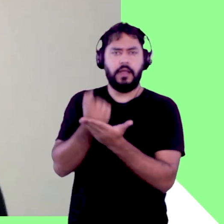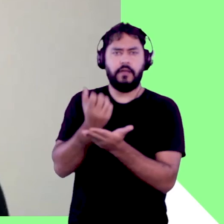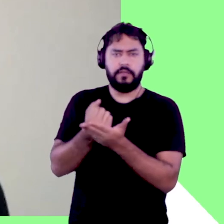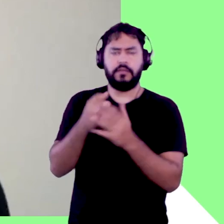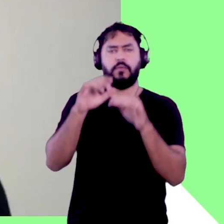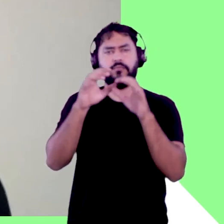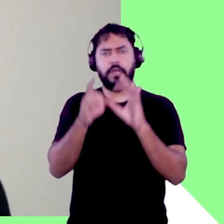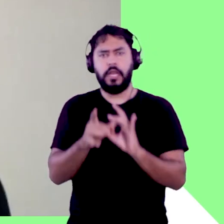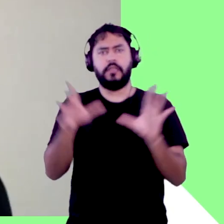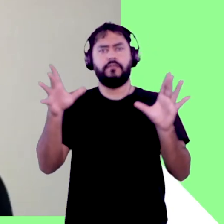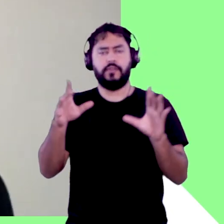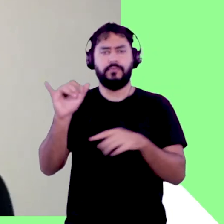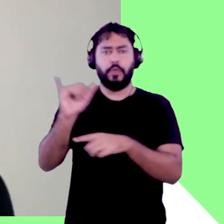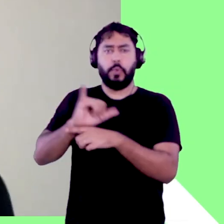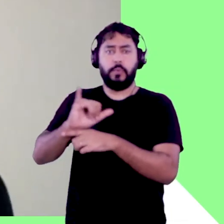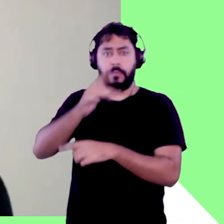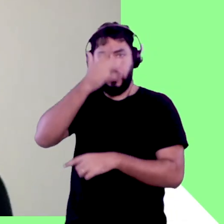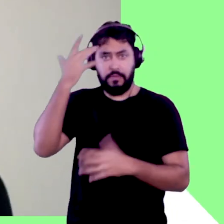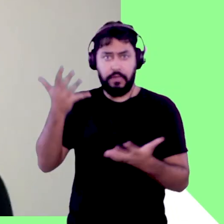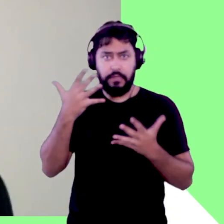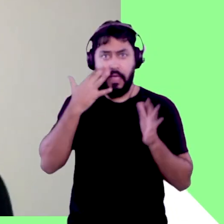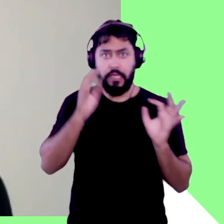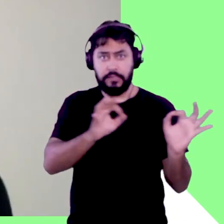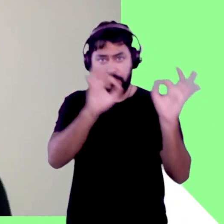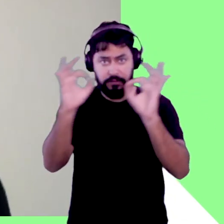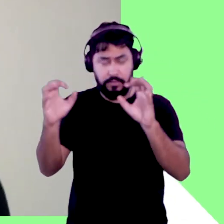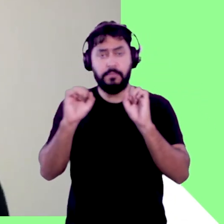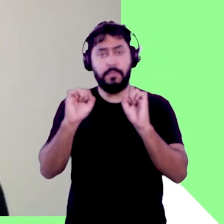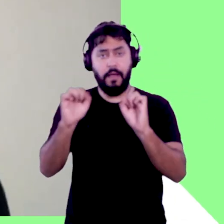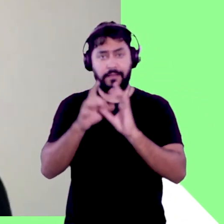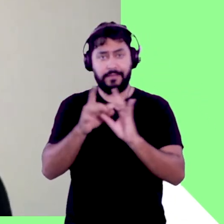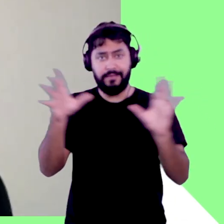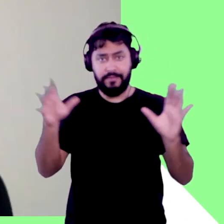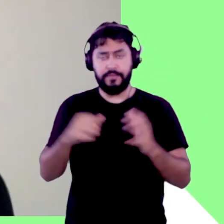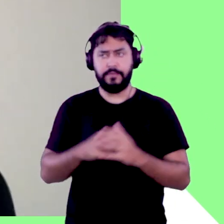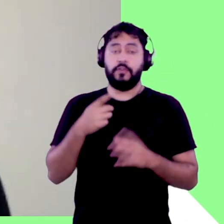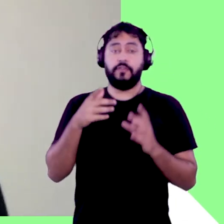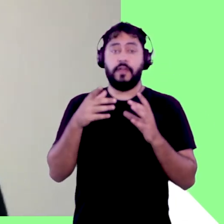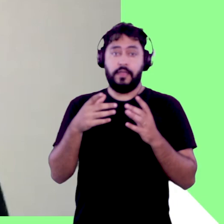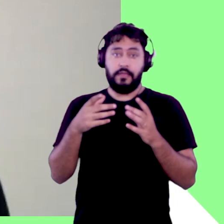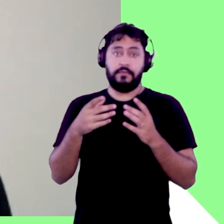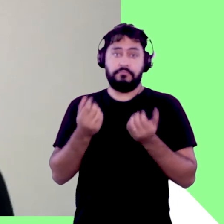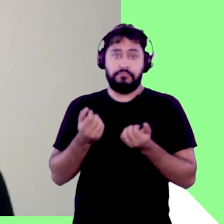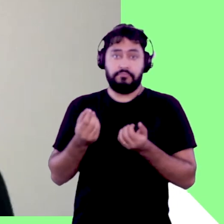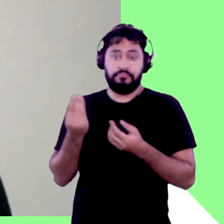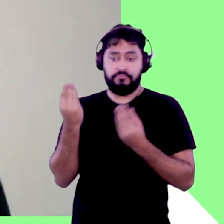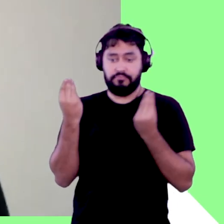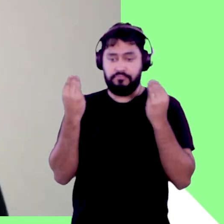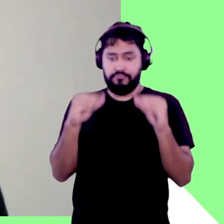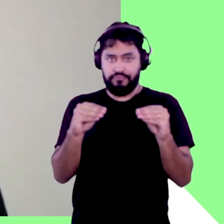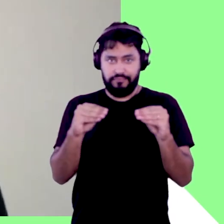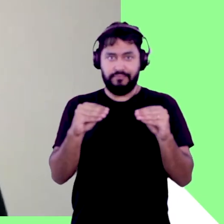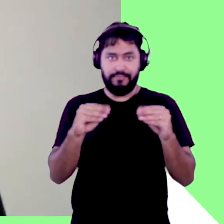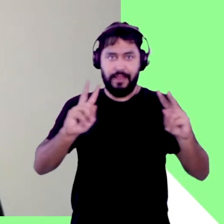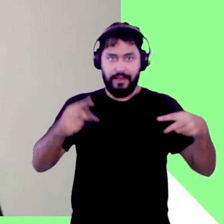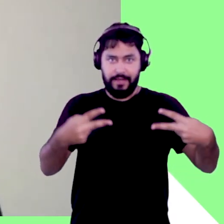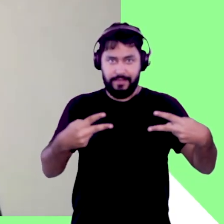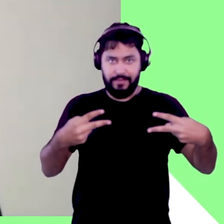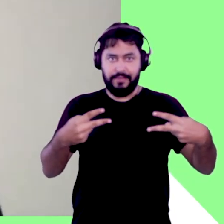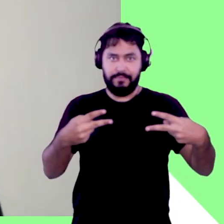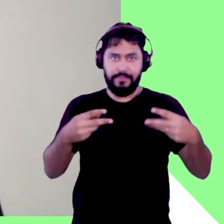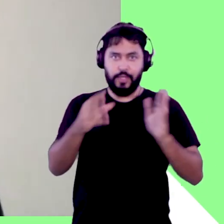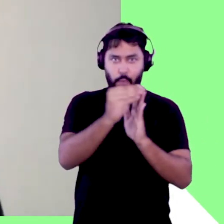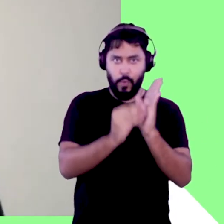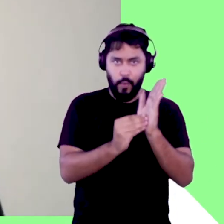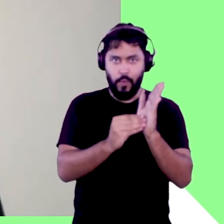Essa gravação ela vai ficar disponível no YouTube também para quem quiser reassistir. A gente vai vai deixar esses links também, vai